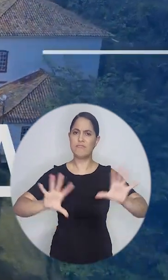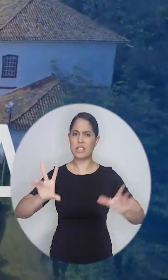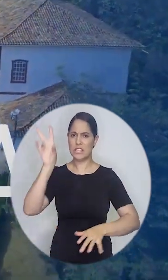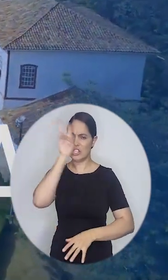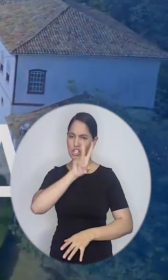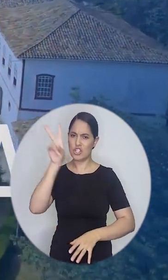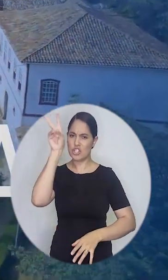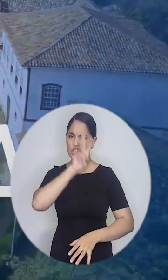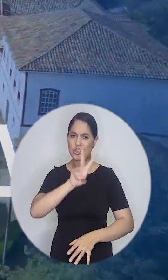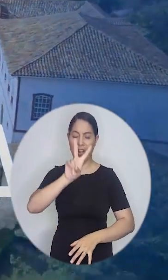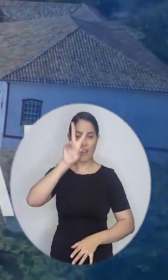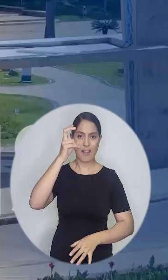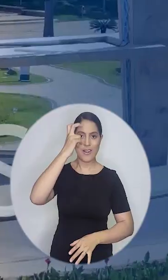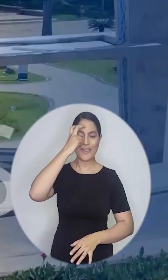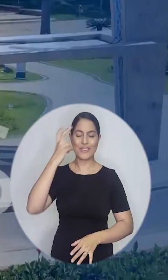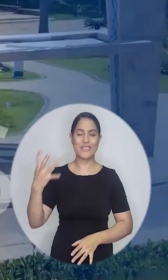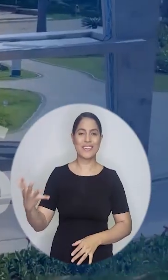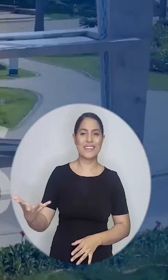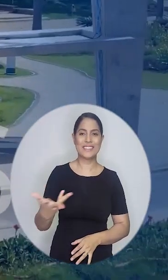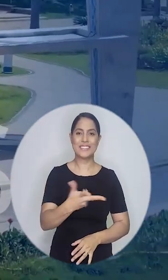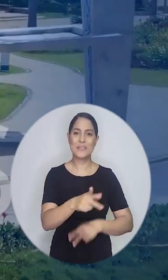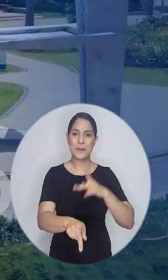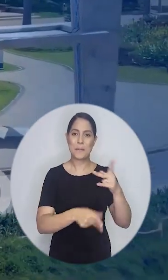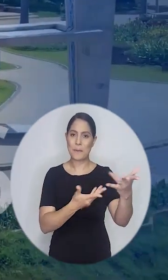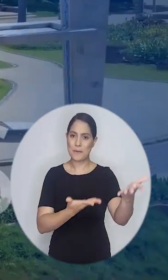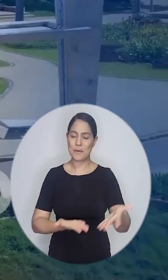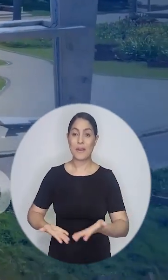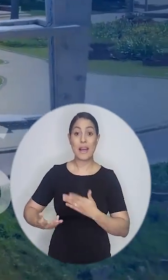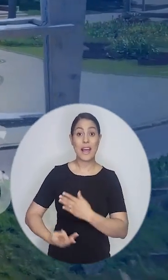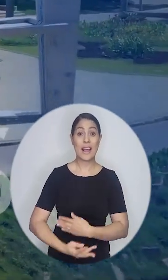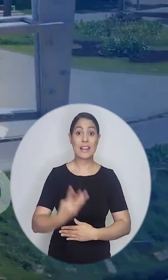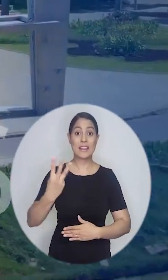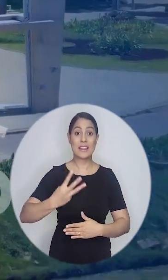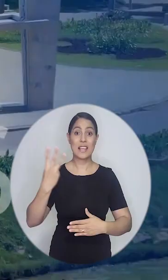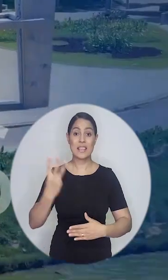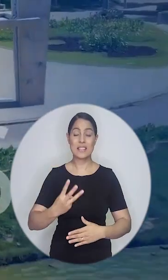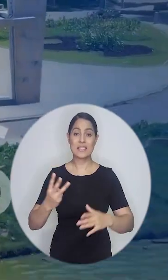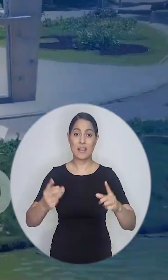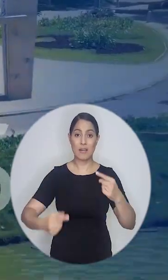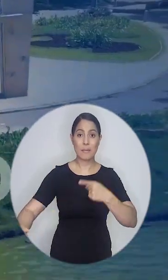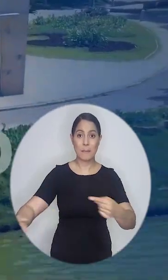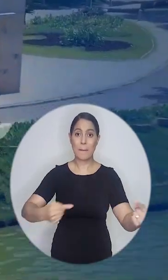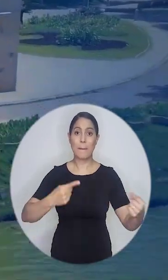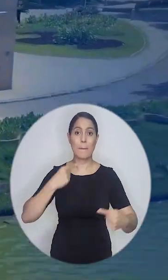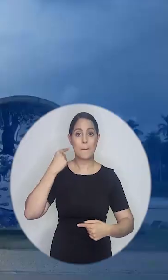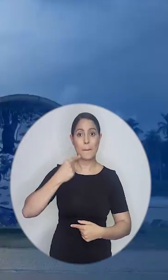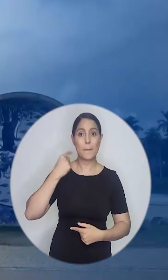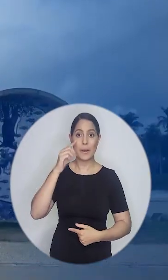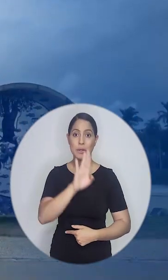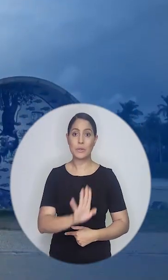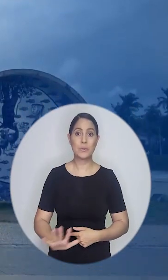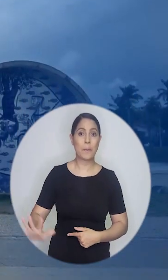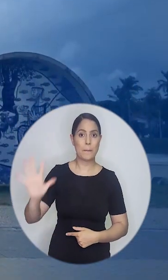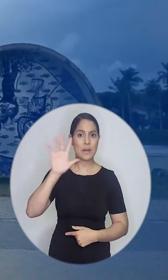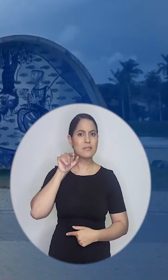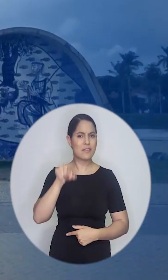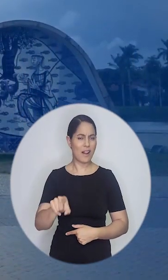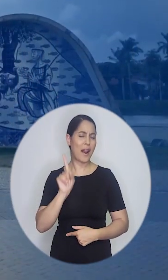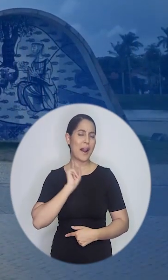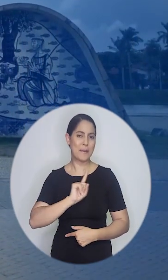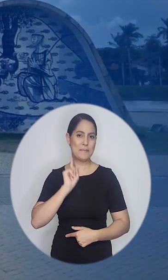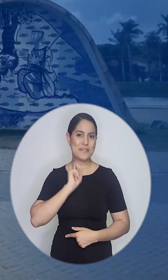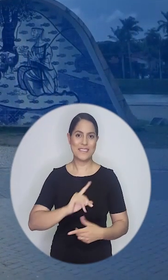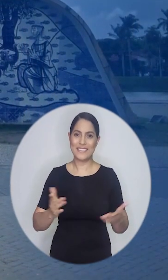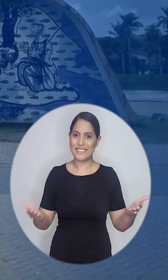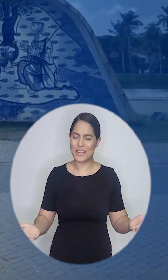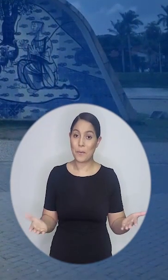de lutas pela liberdade, terra de história, cultura rica e povo acolhedor. E o terceiro maior contingente de